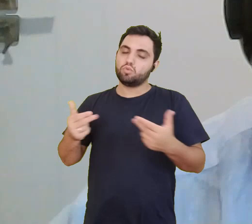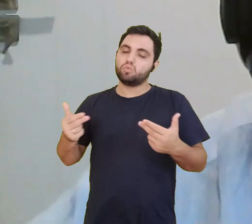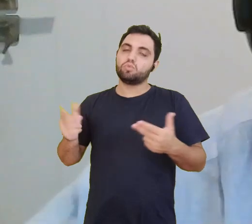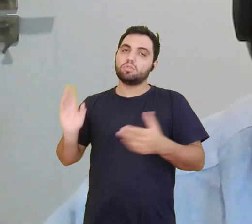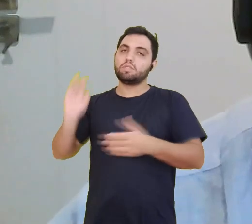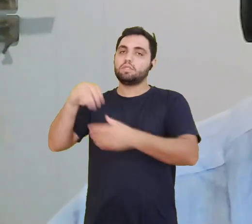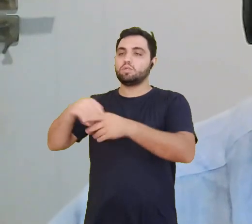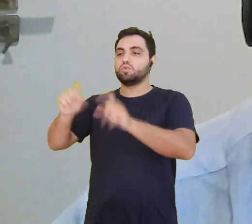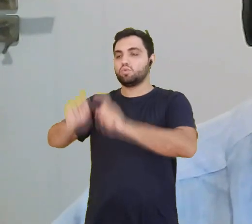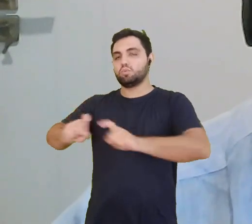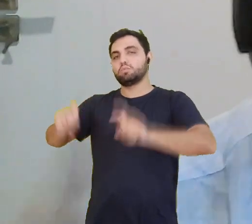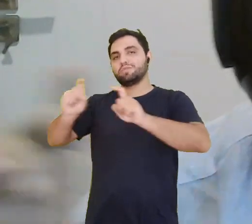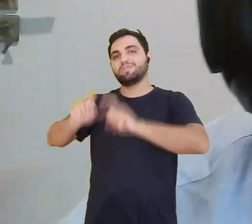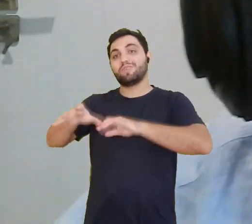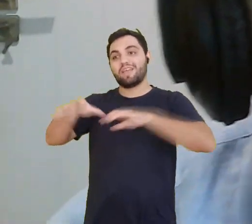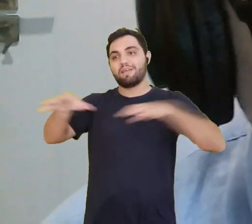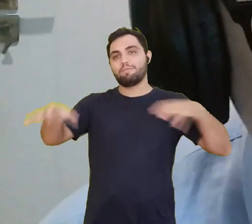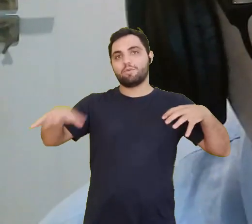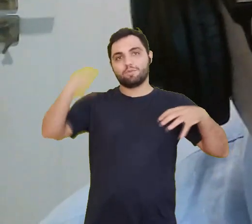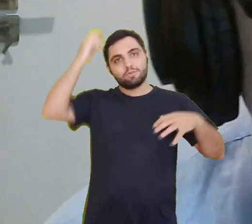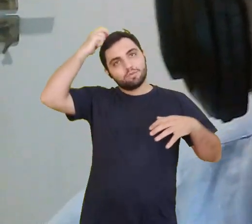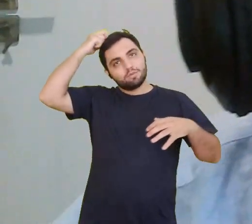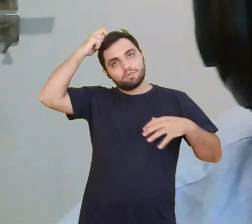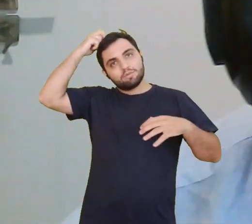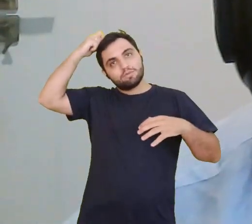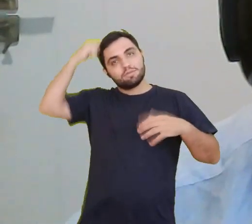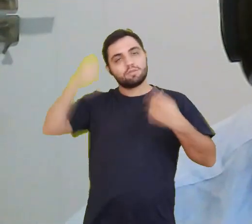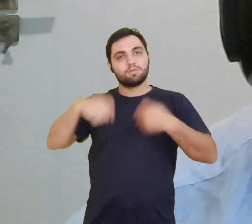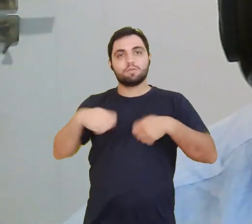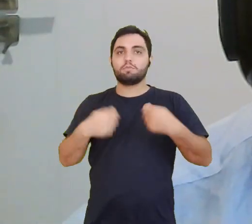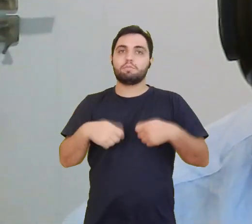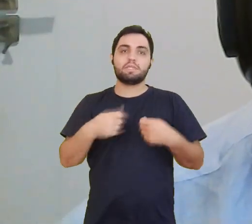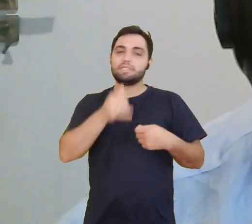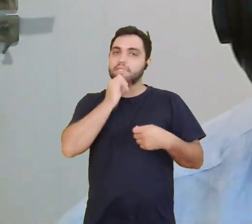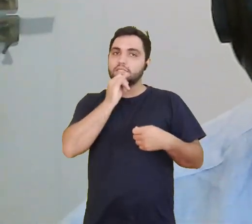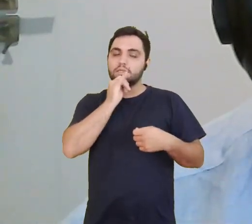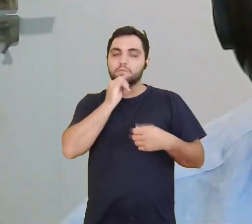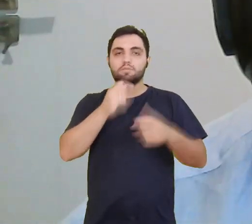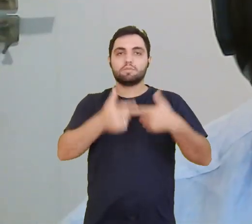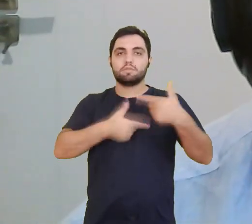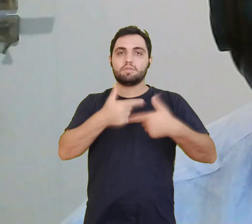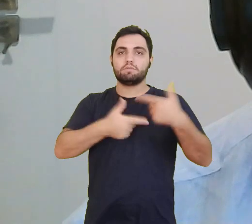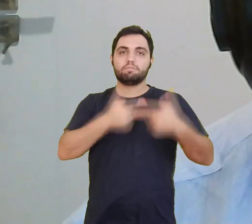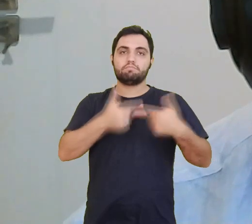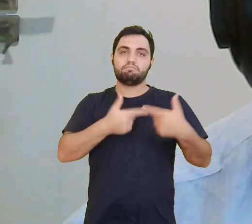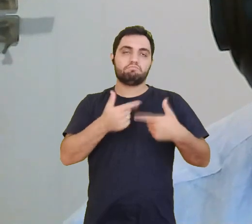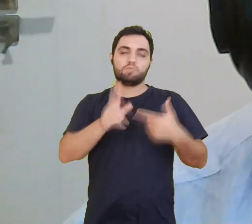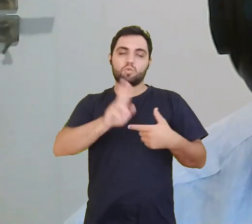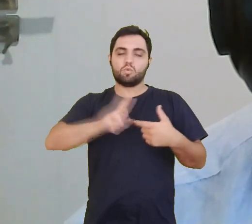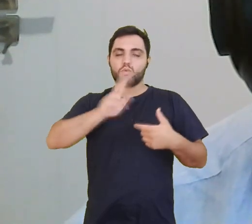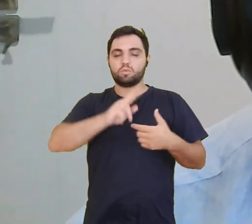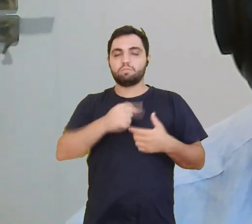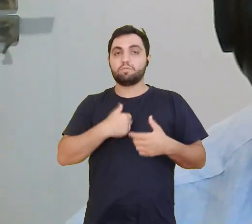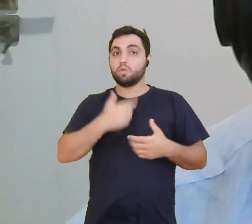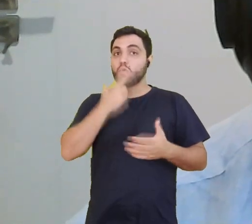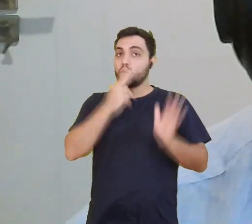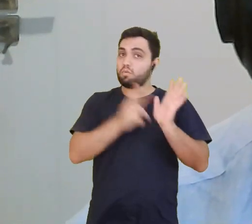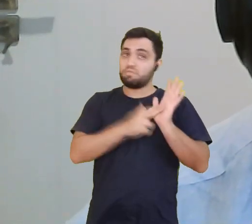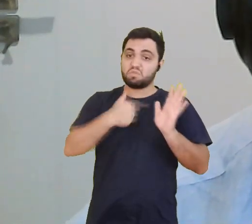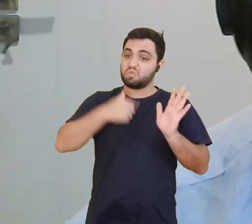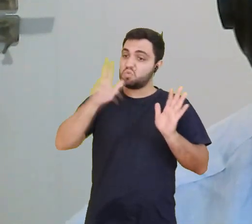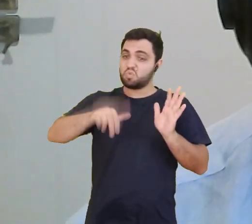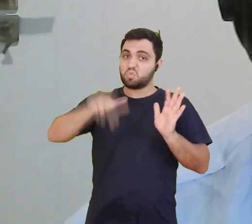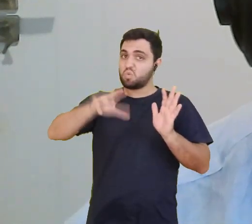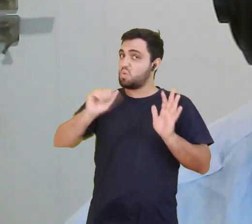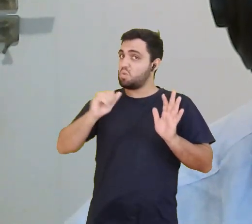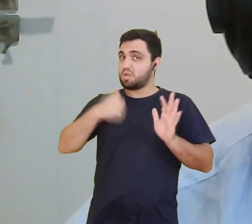operações remotamente, sem precisar de mexer naquele botãozinho ali. Eu confesso a vocês que eu nunca fiz isso, porque eu